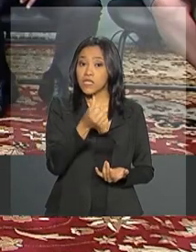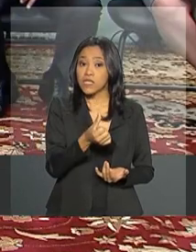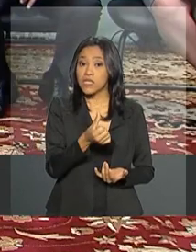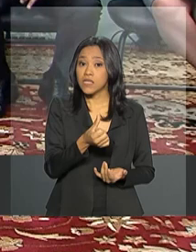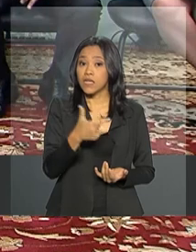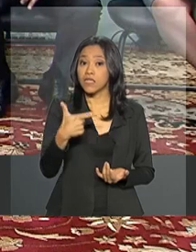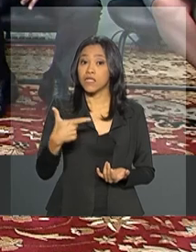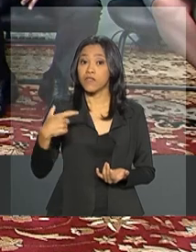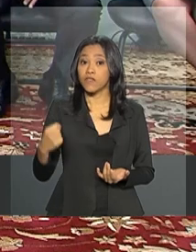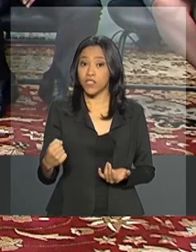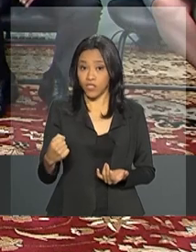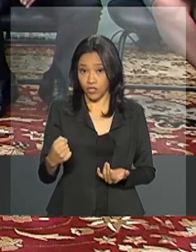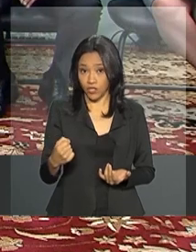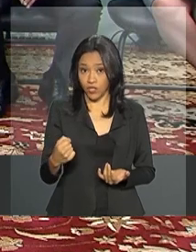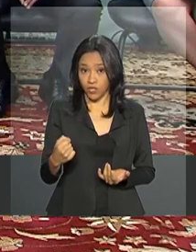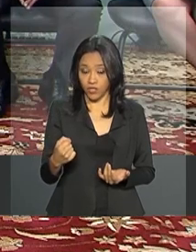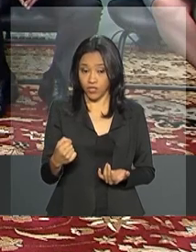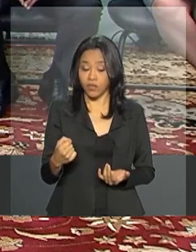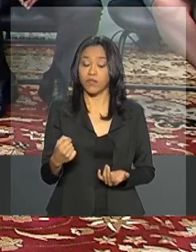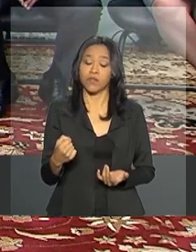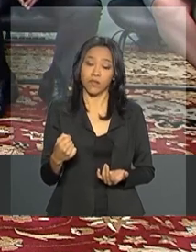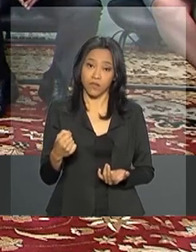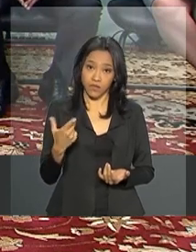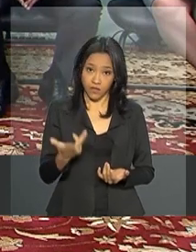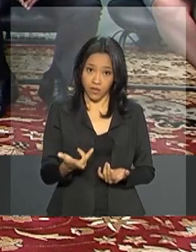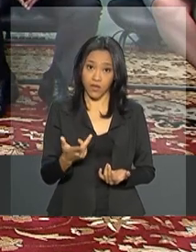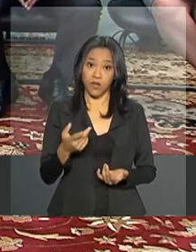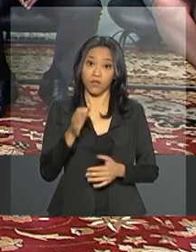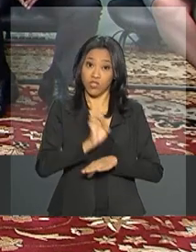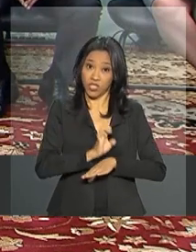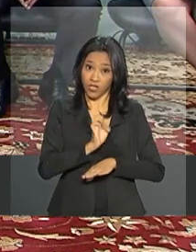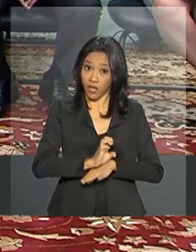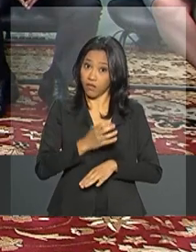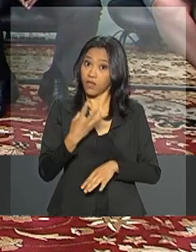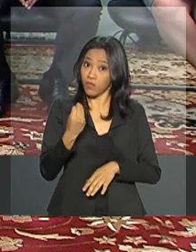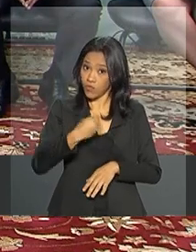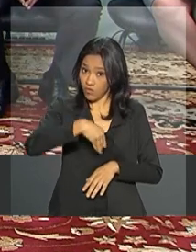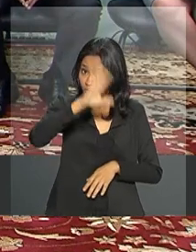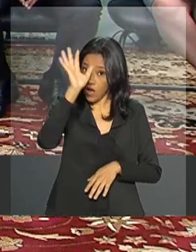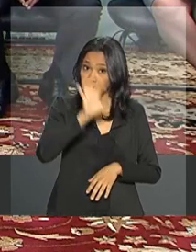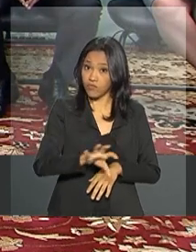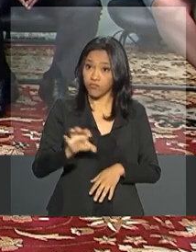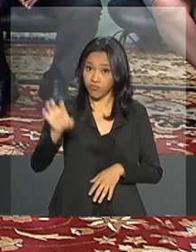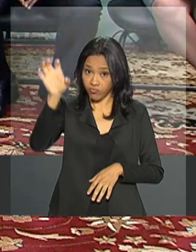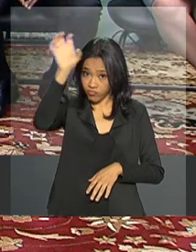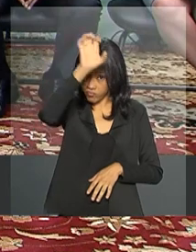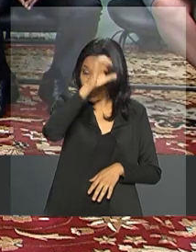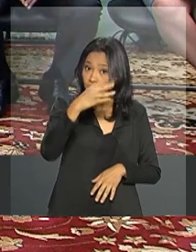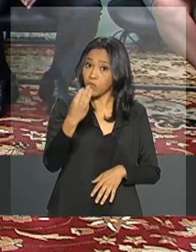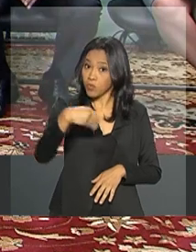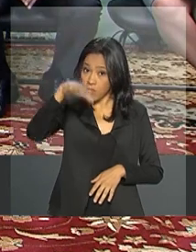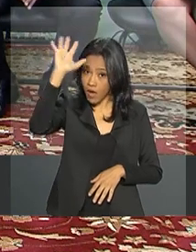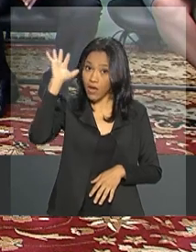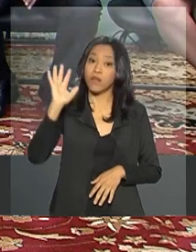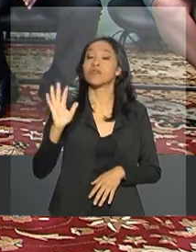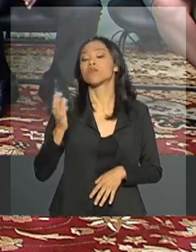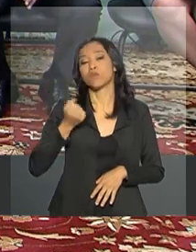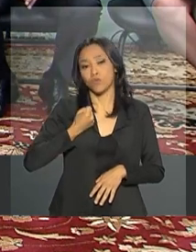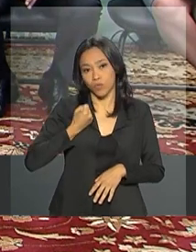620 defensores, mas entre os defensores estaduais há um número muito maior, não é? As defensorias públicas estaduais, um